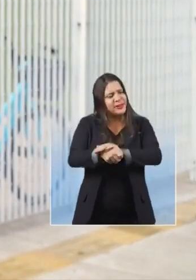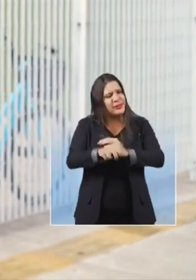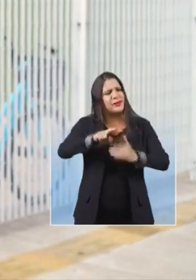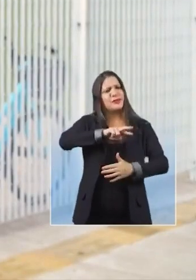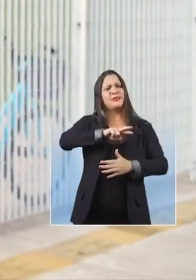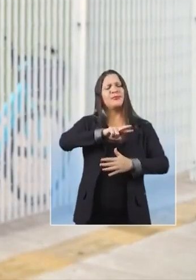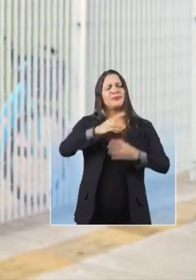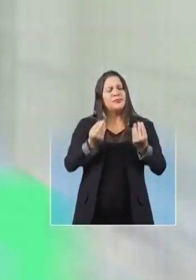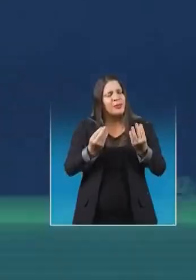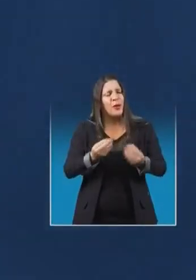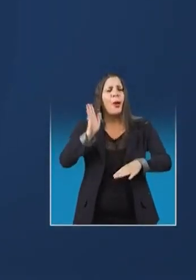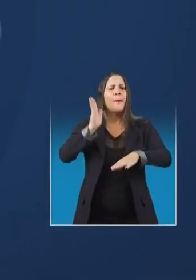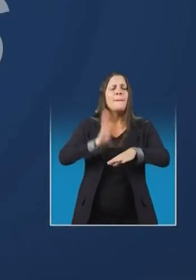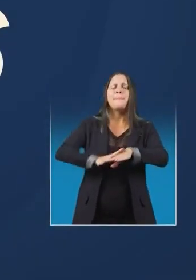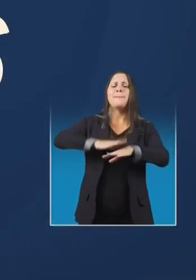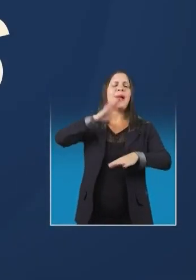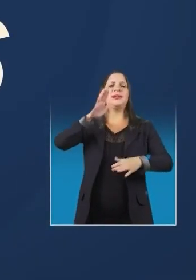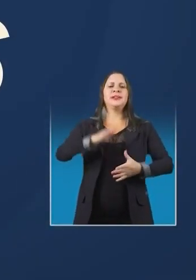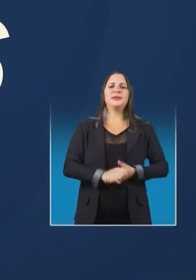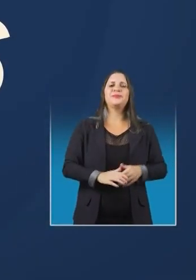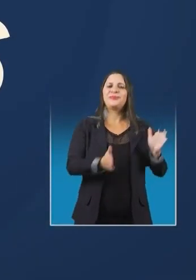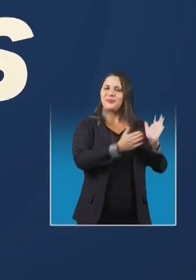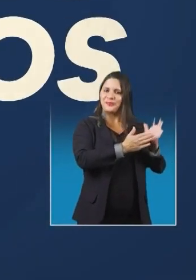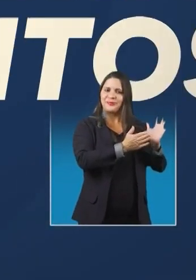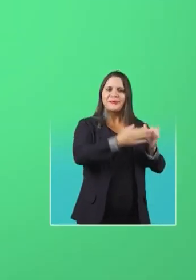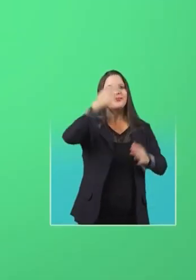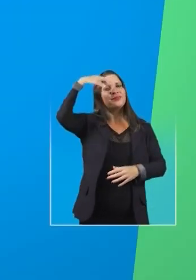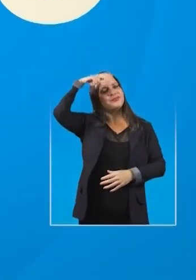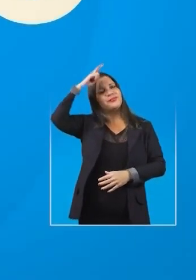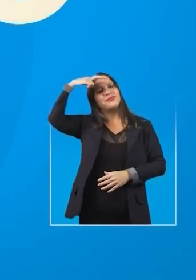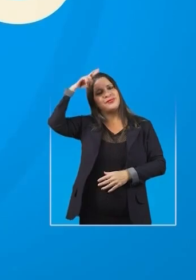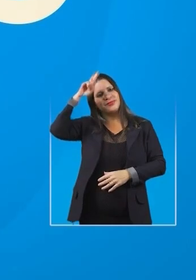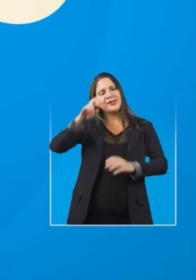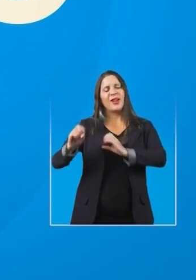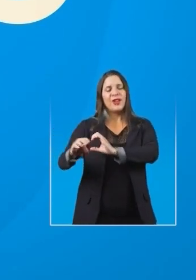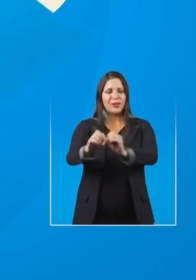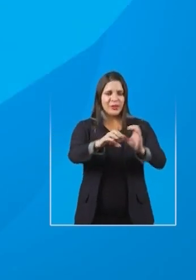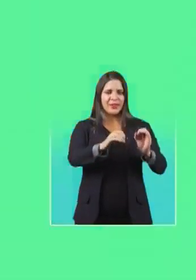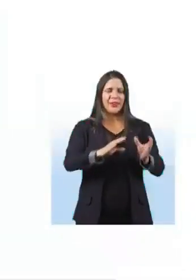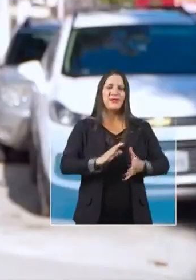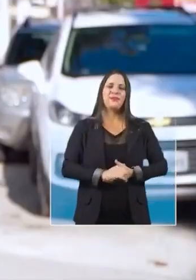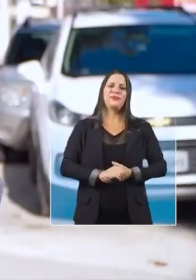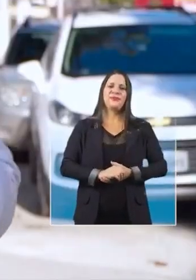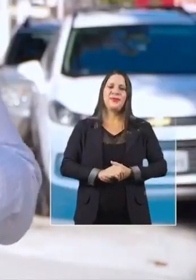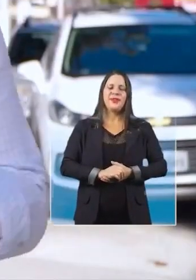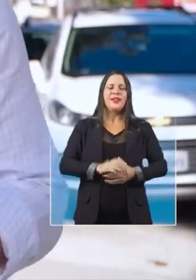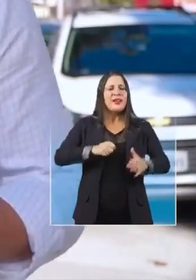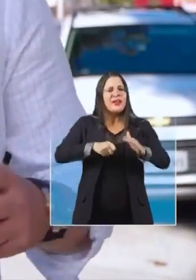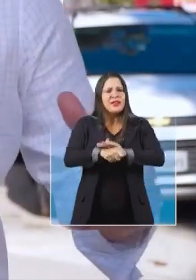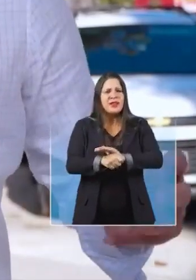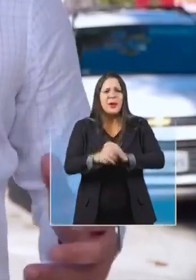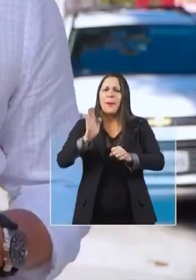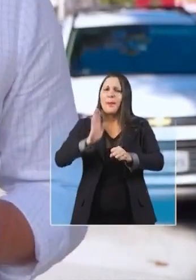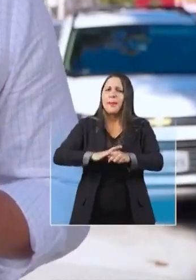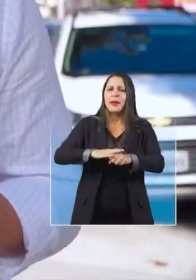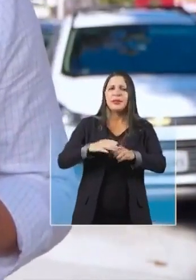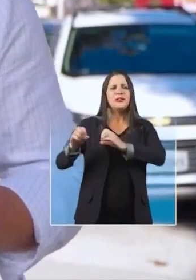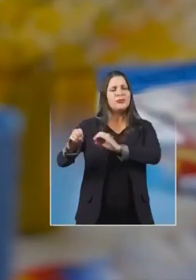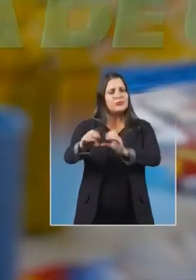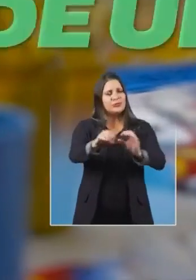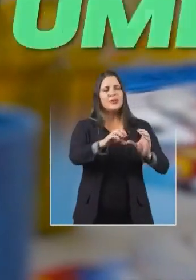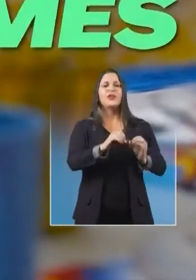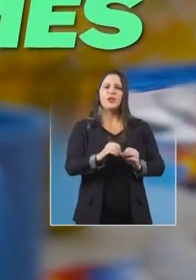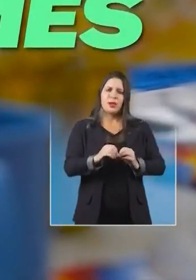investir muito mais. Propostas de Rogério Santos para a educação. Vamos investir ainda mais em